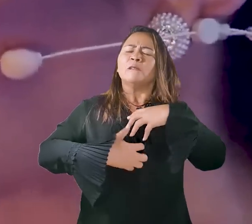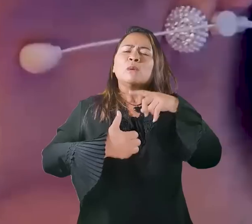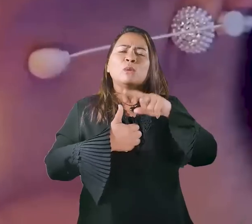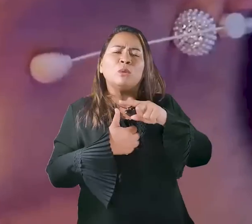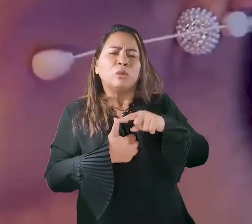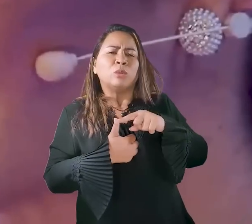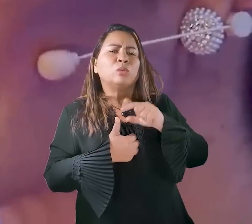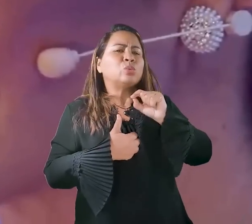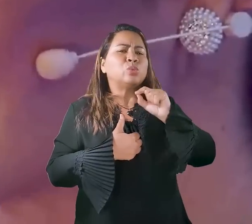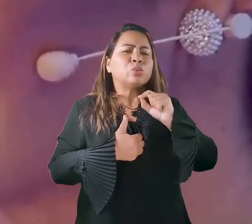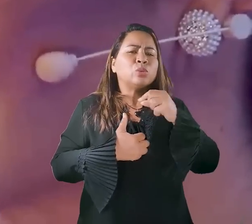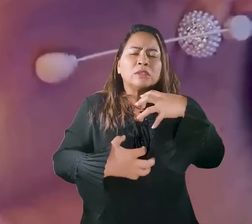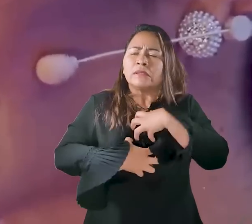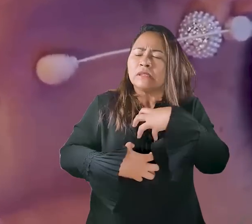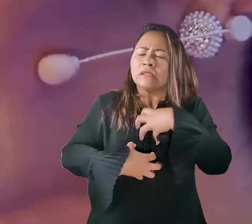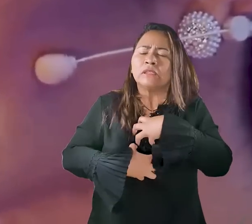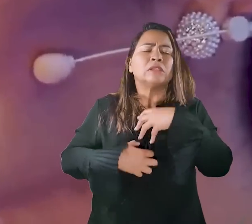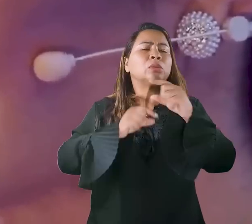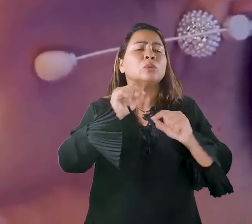Sentimentos